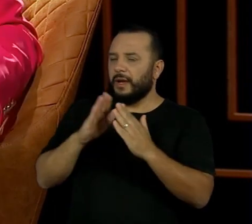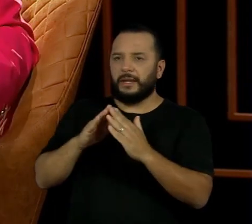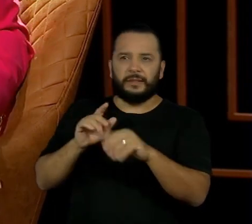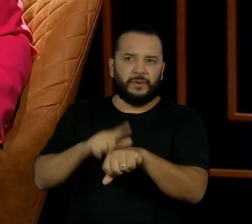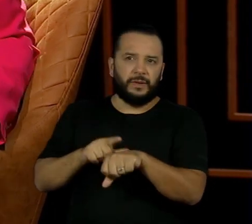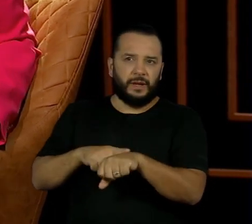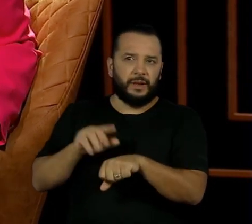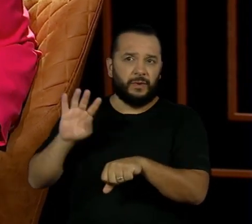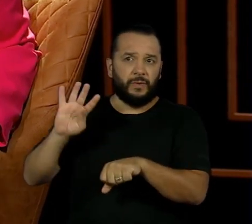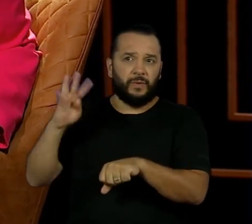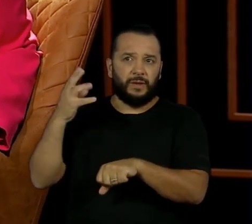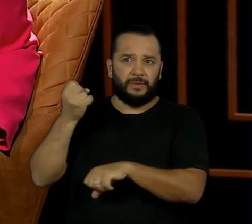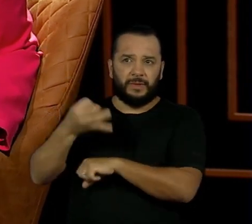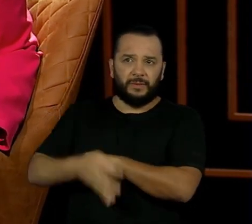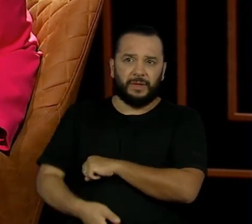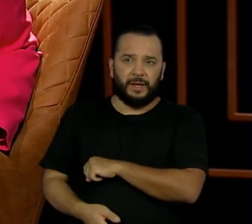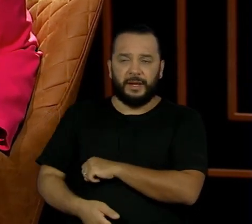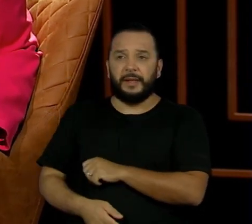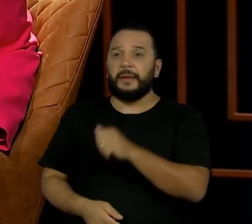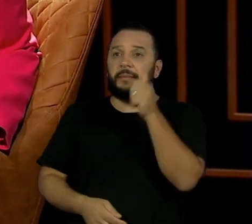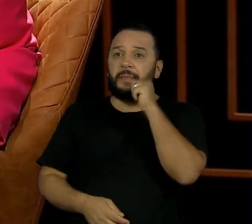manhã, minha mãe fala,